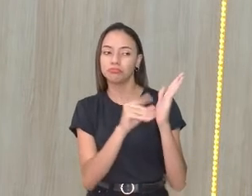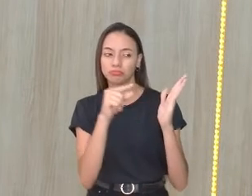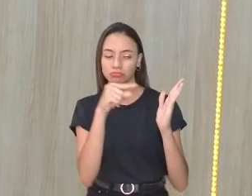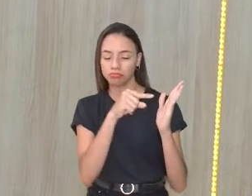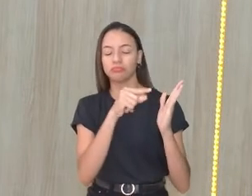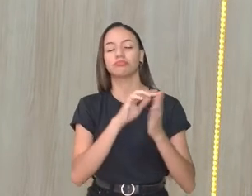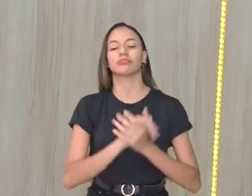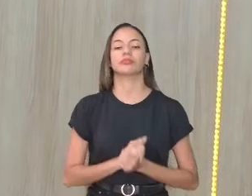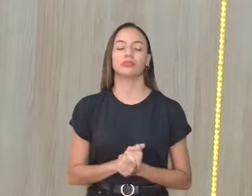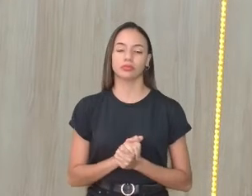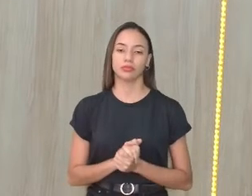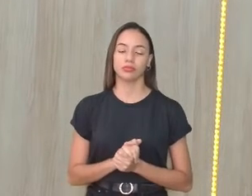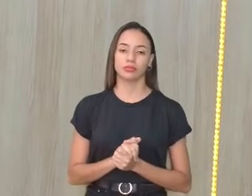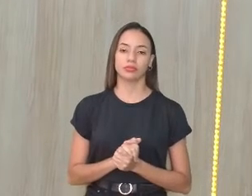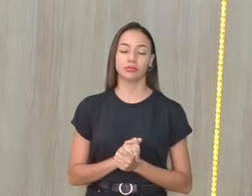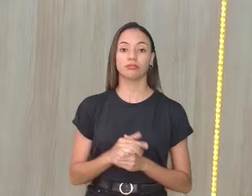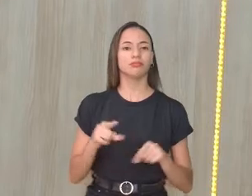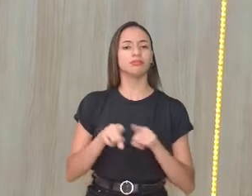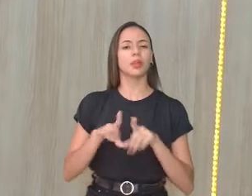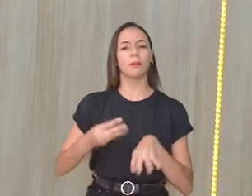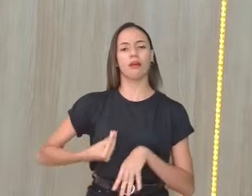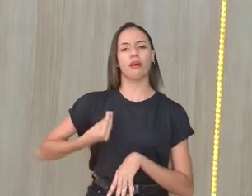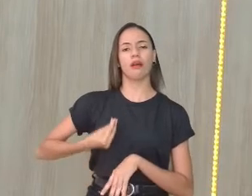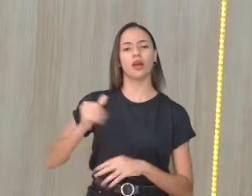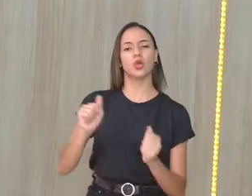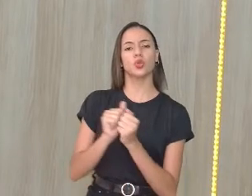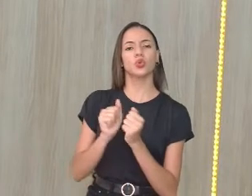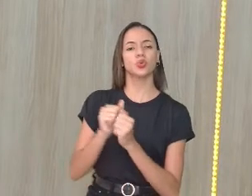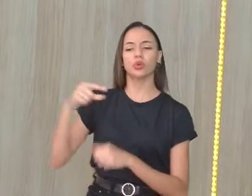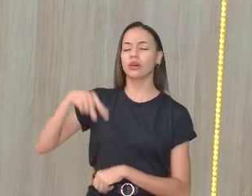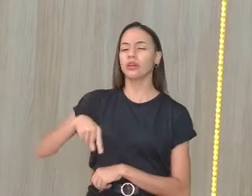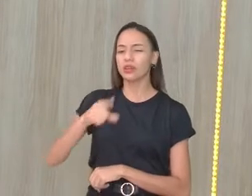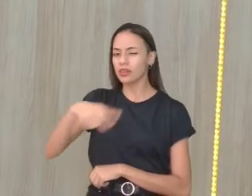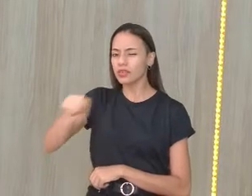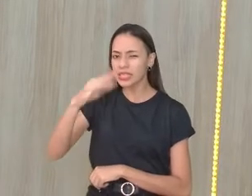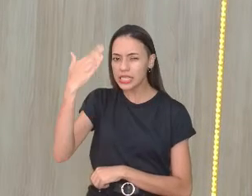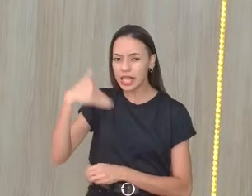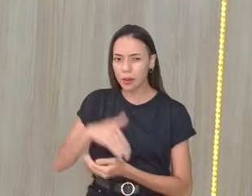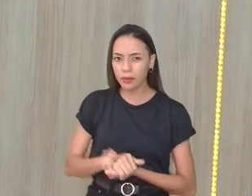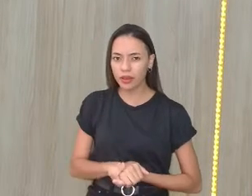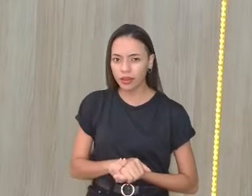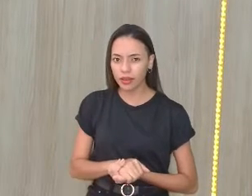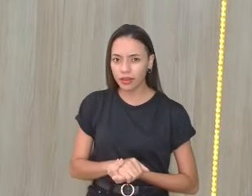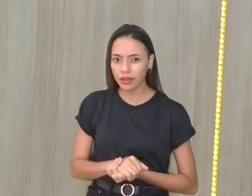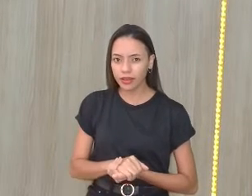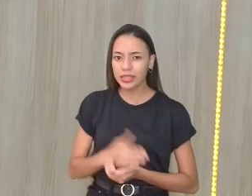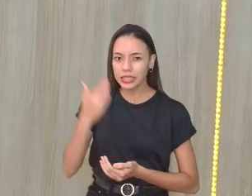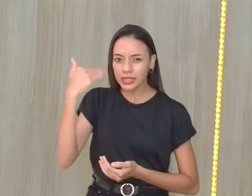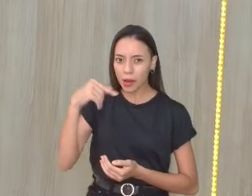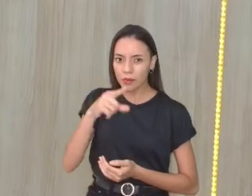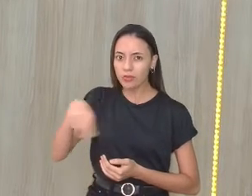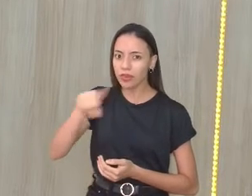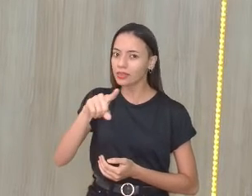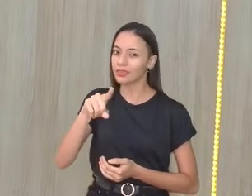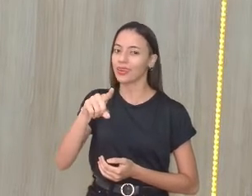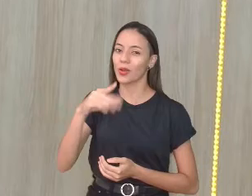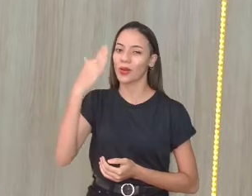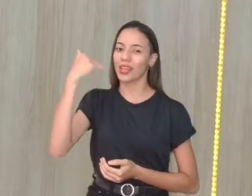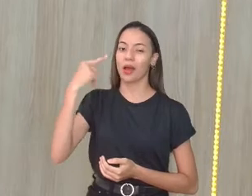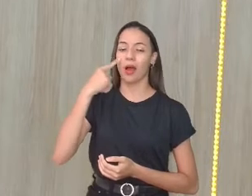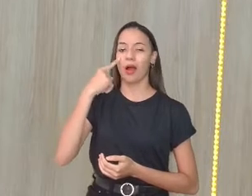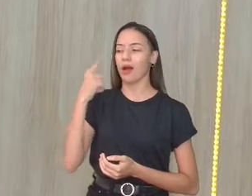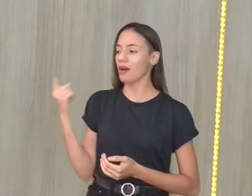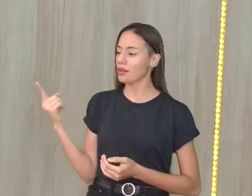E aí, quem mais que está aqui comigo, gente? Quem adivinha? Duvido. Ninguém vai adivinhar. É a